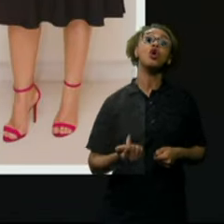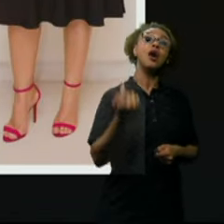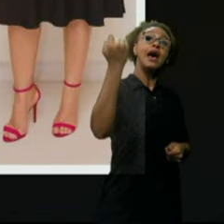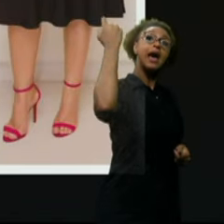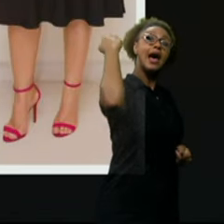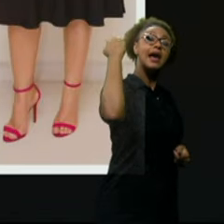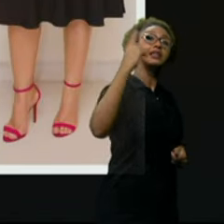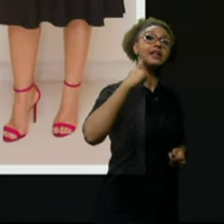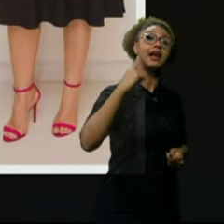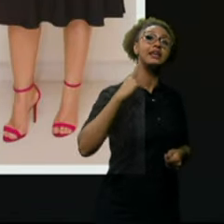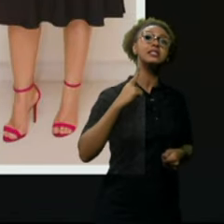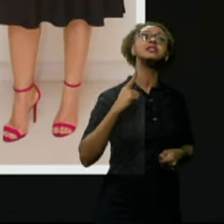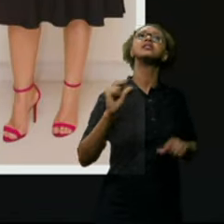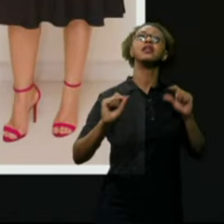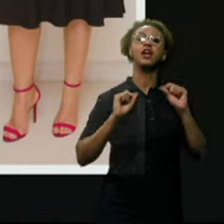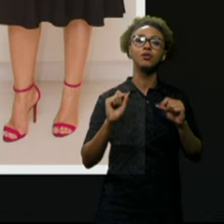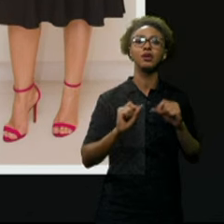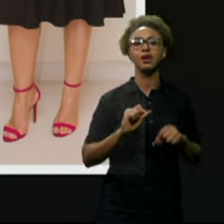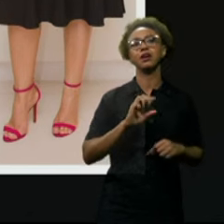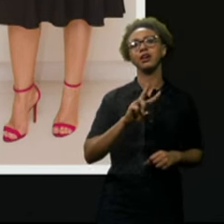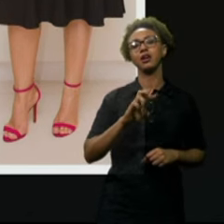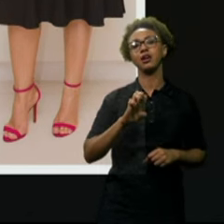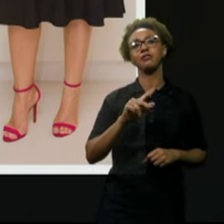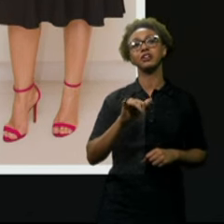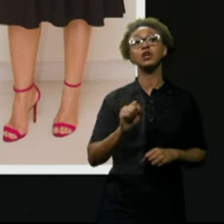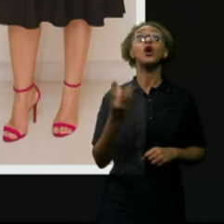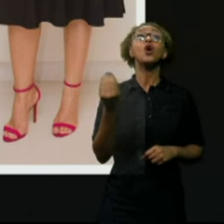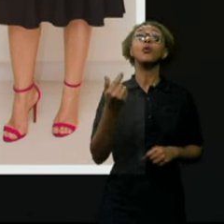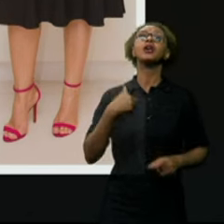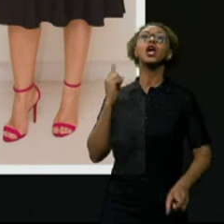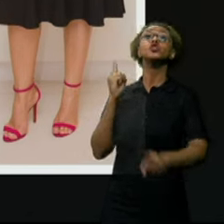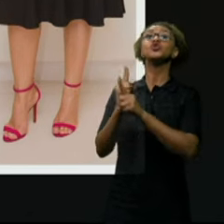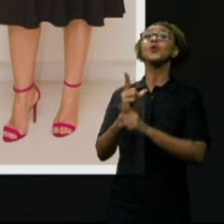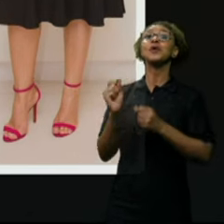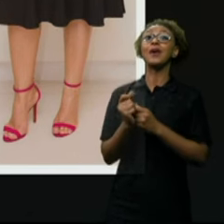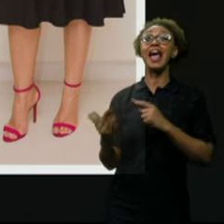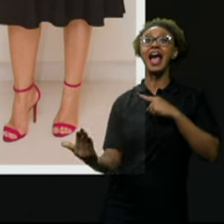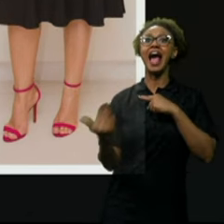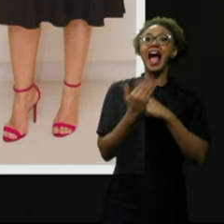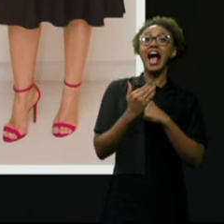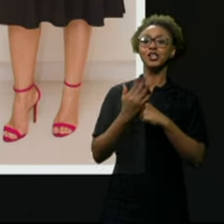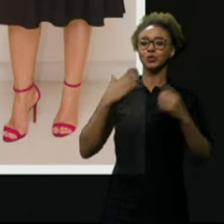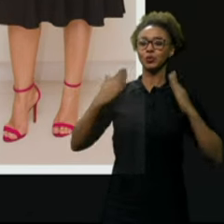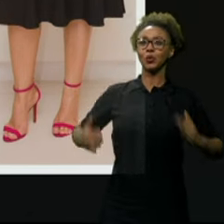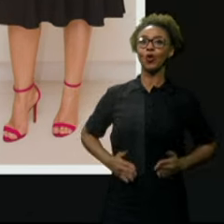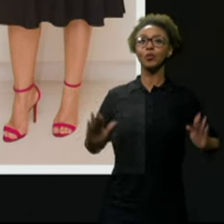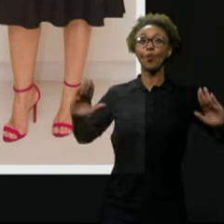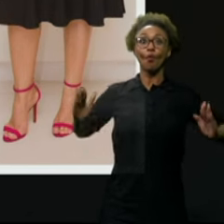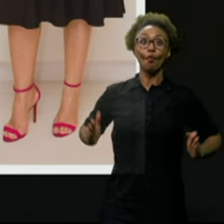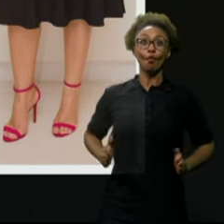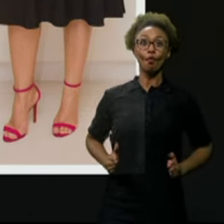atrás no efeito é fazer por que que eu fiz isso porque eu descobri que isso chapar a barriga e afinar cintura de aleluia